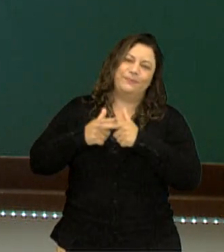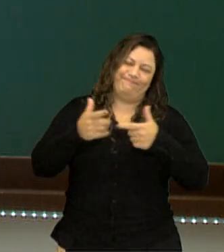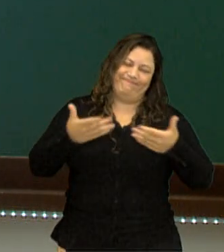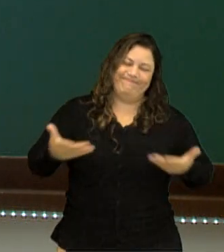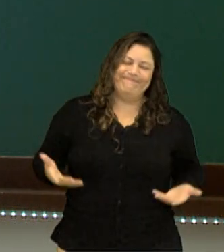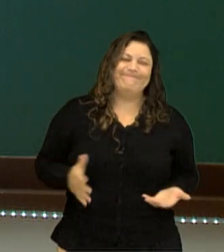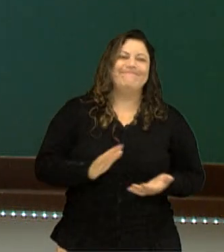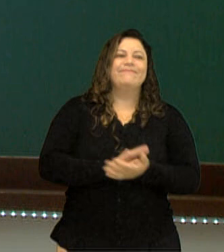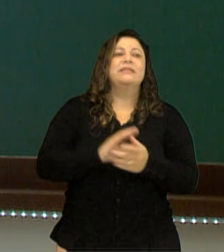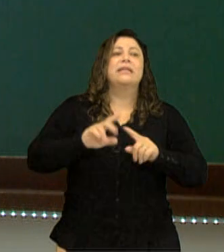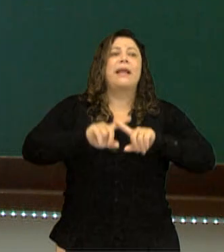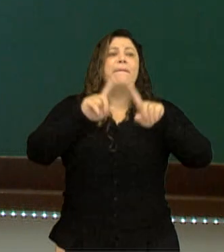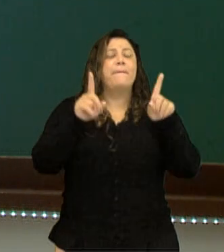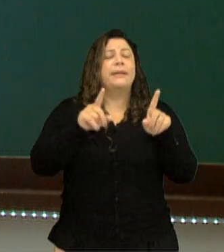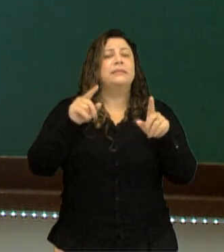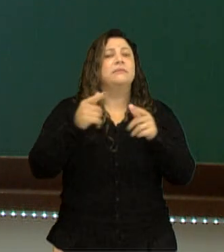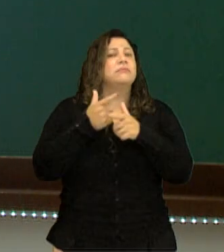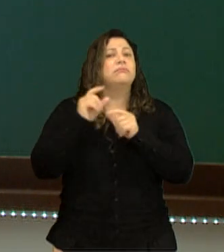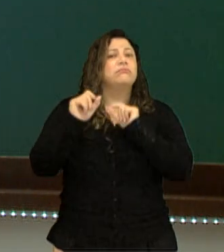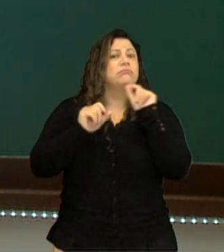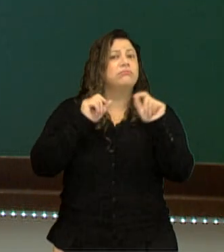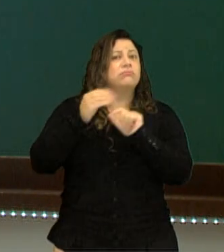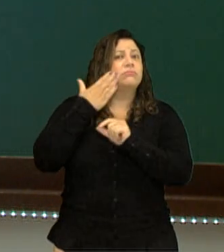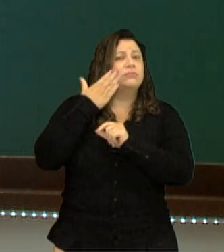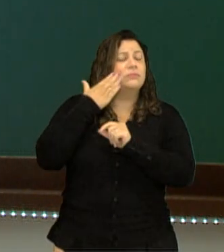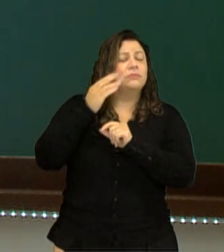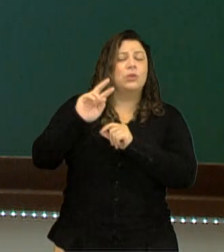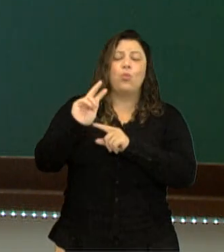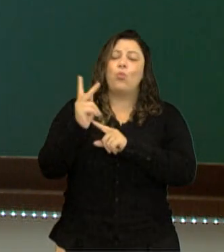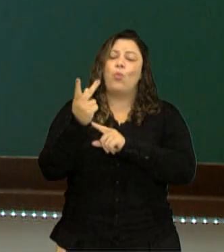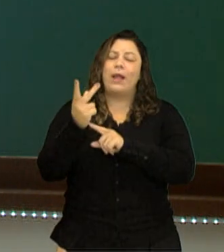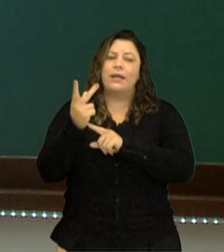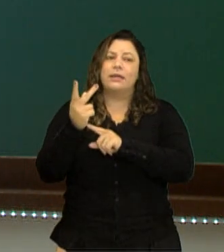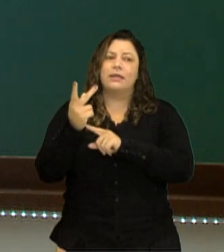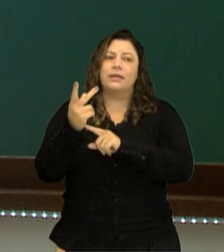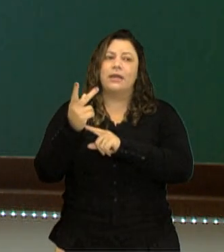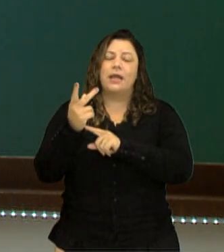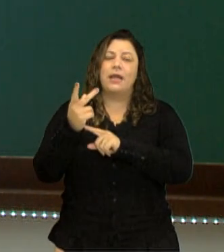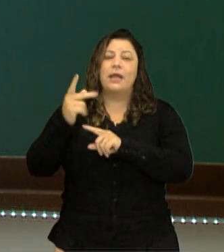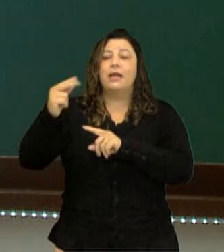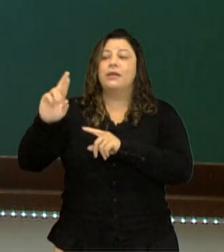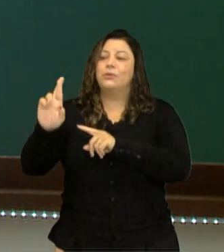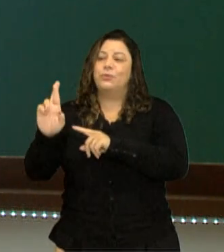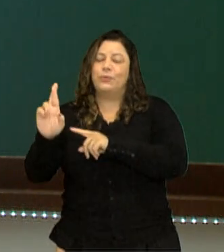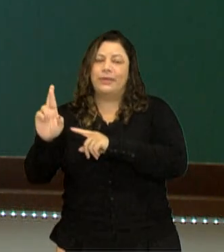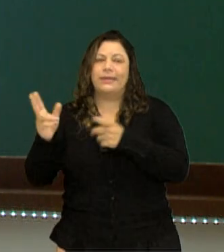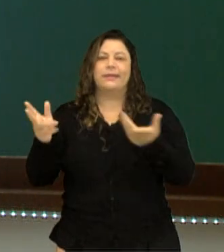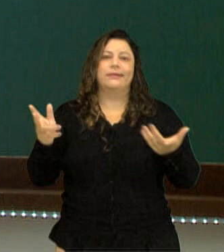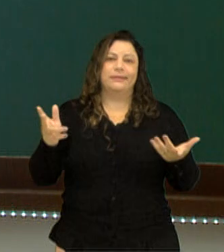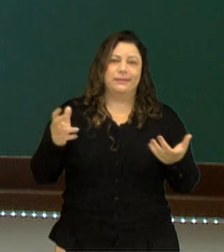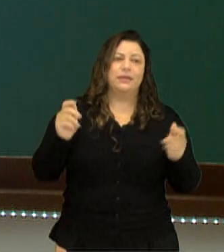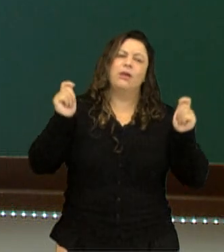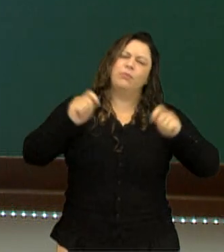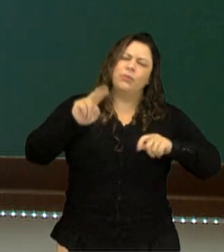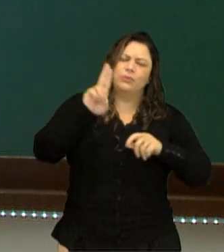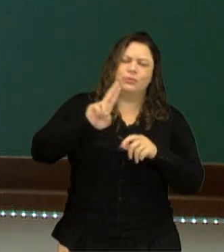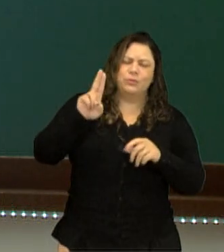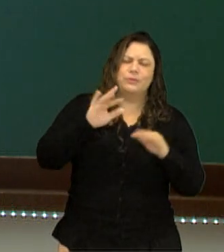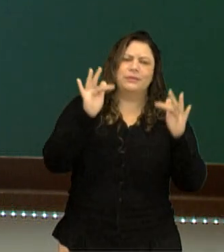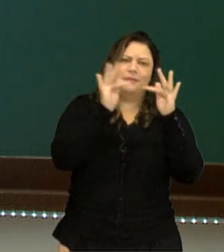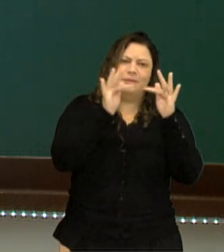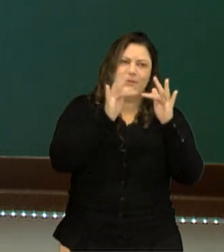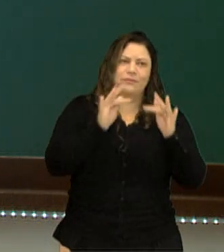Mas digamos que num problema eu queira saber, por exemplo, o H ou R. Tranquilo? Então, eu posso utilizar esta